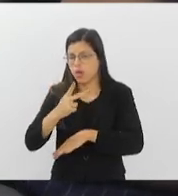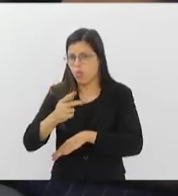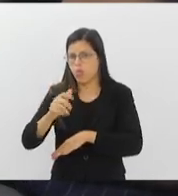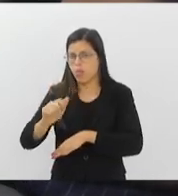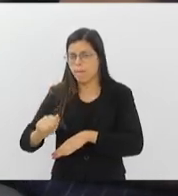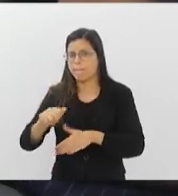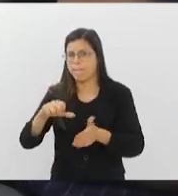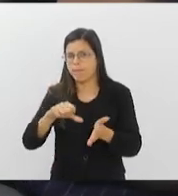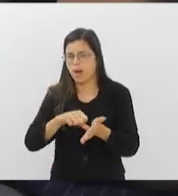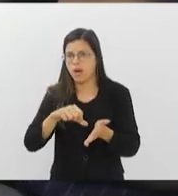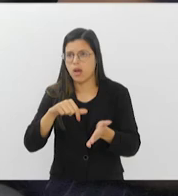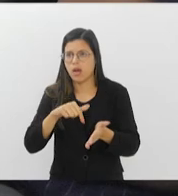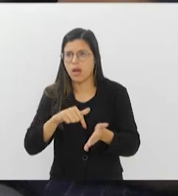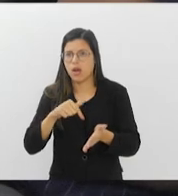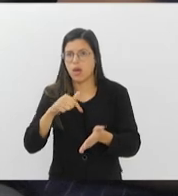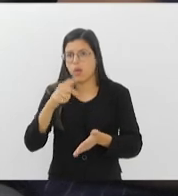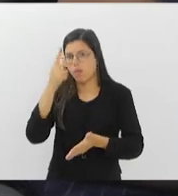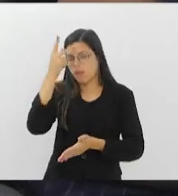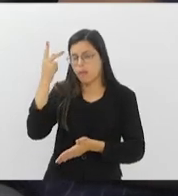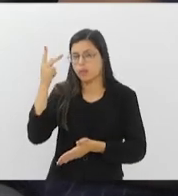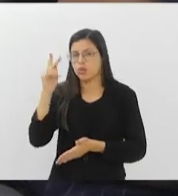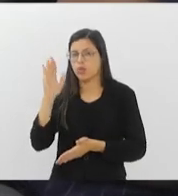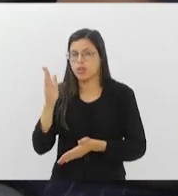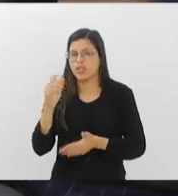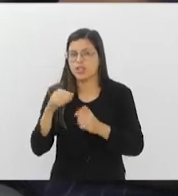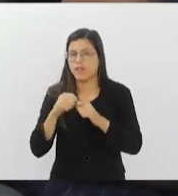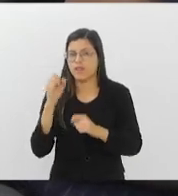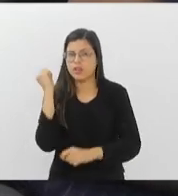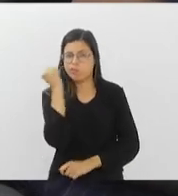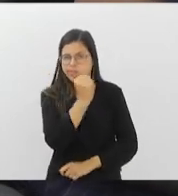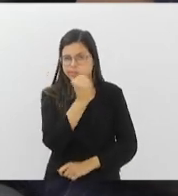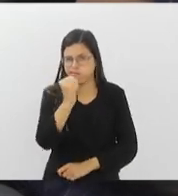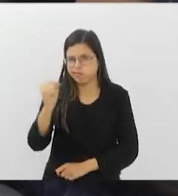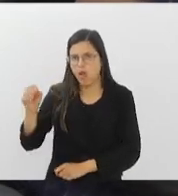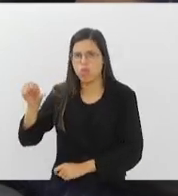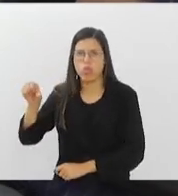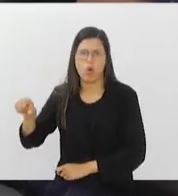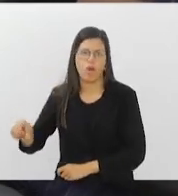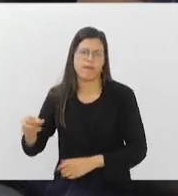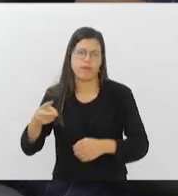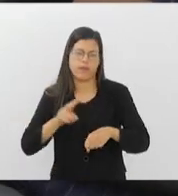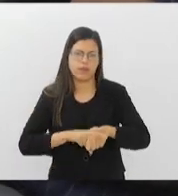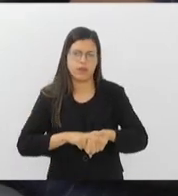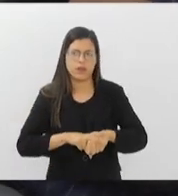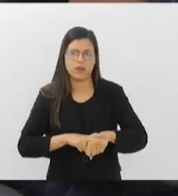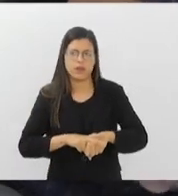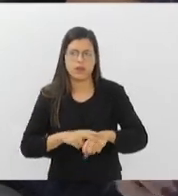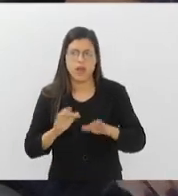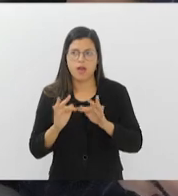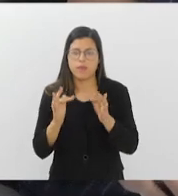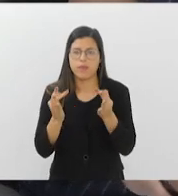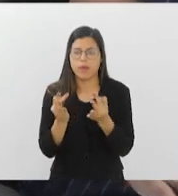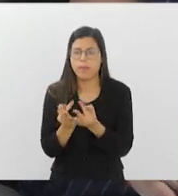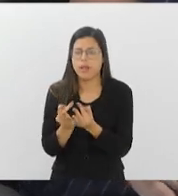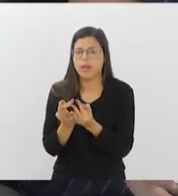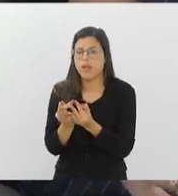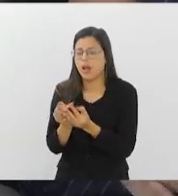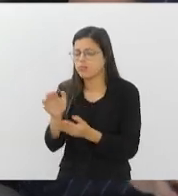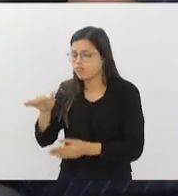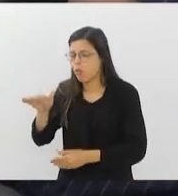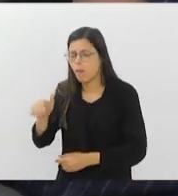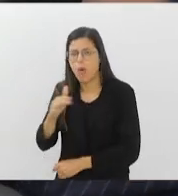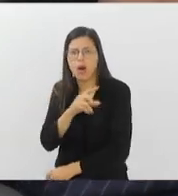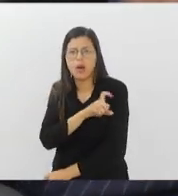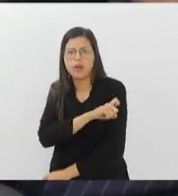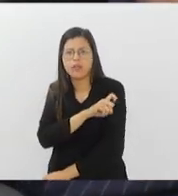cometido 9 homicídios. A família do elemento, que chegou em cima da enfermeira e falou assim, ó, ele é